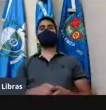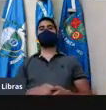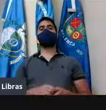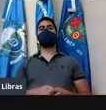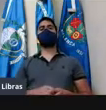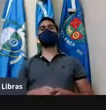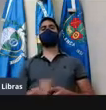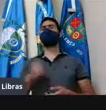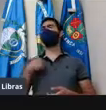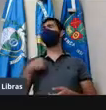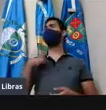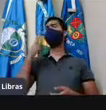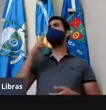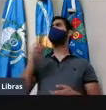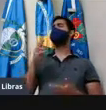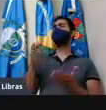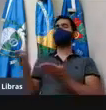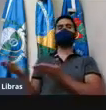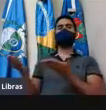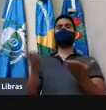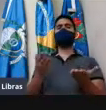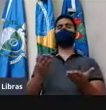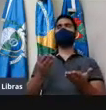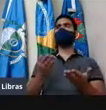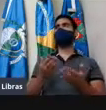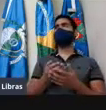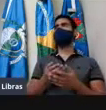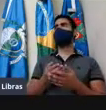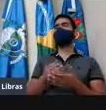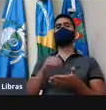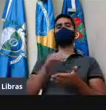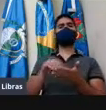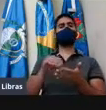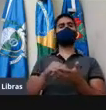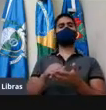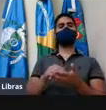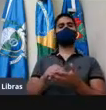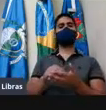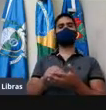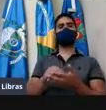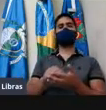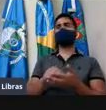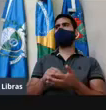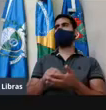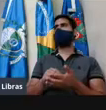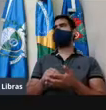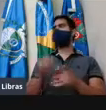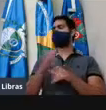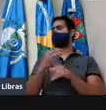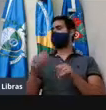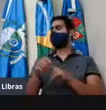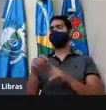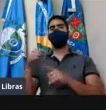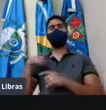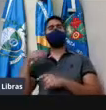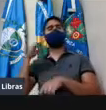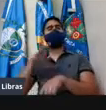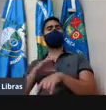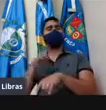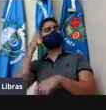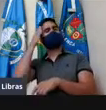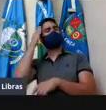ouvi o Marquinho convidar o secretário de Cultura, eu convoquei o secretário de Educação E eu queria saber como é que está meu prazo de